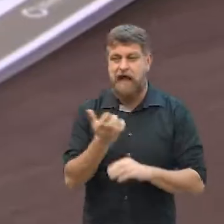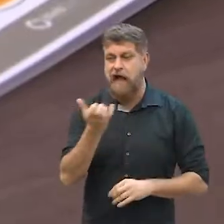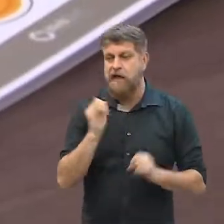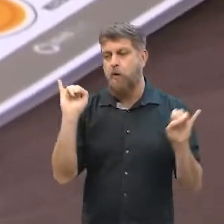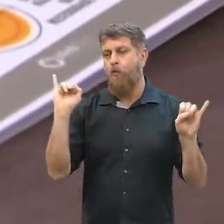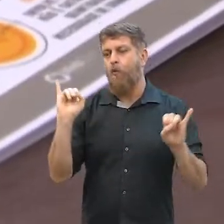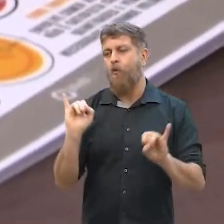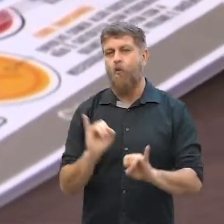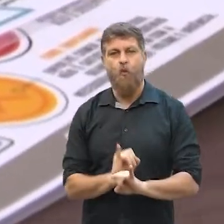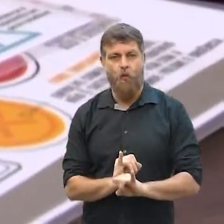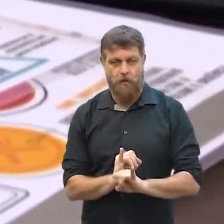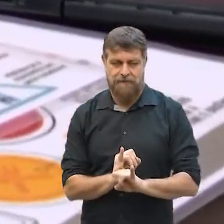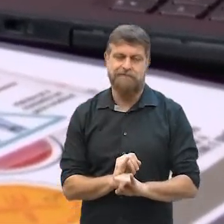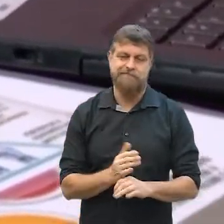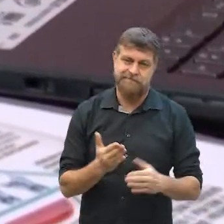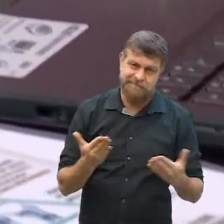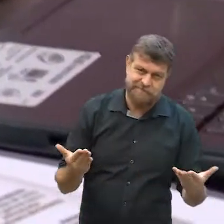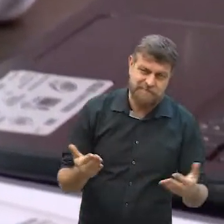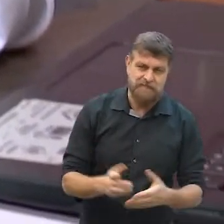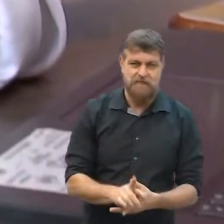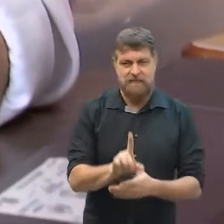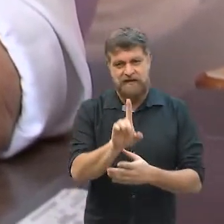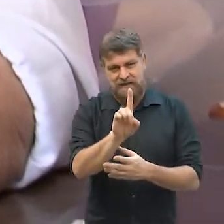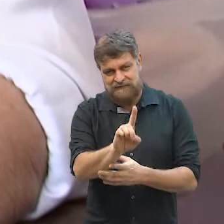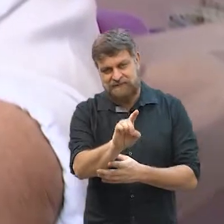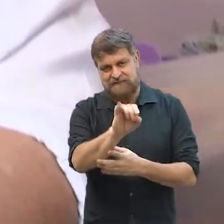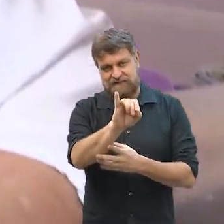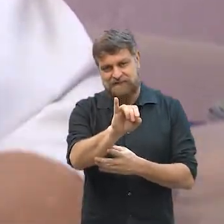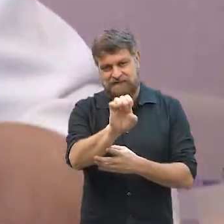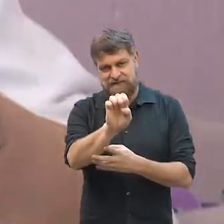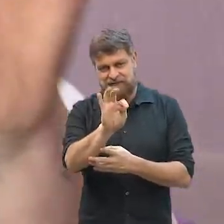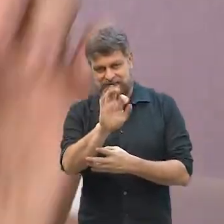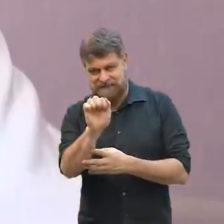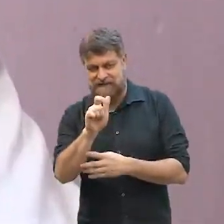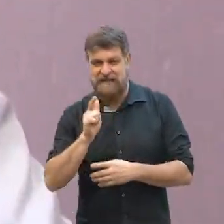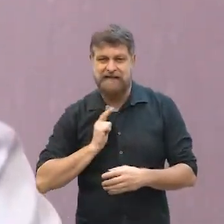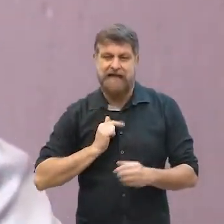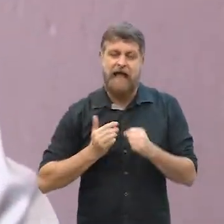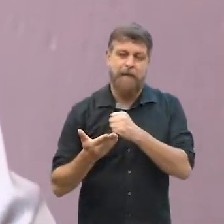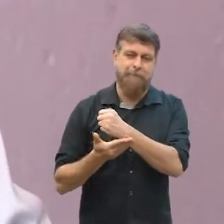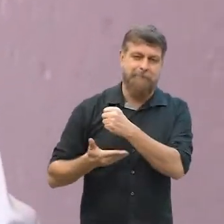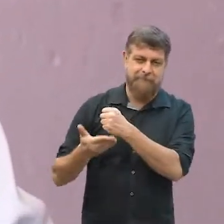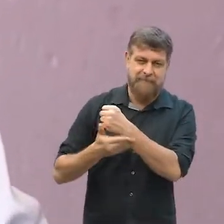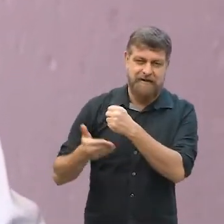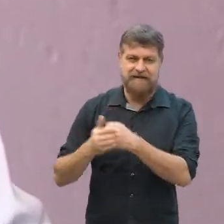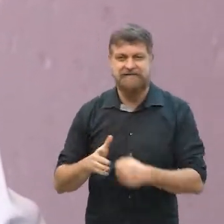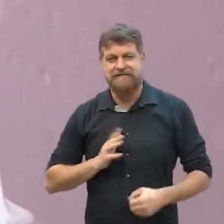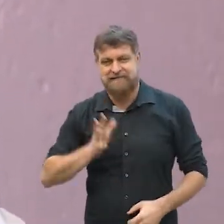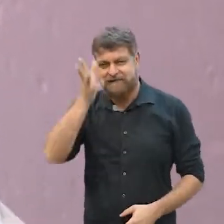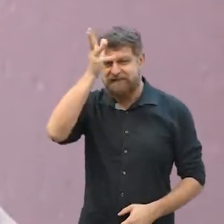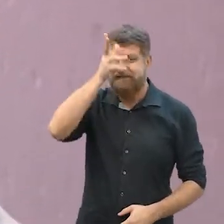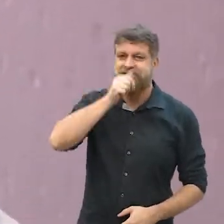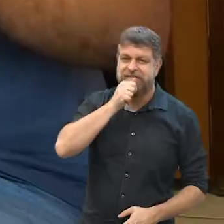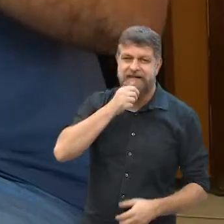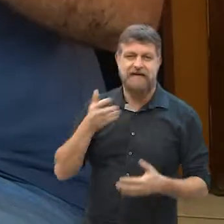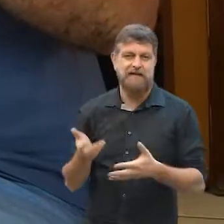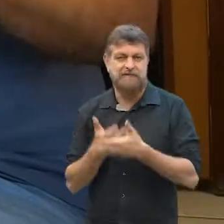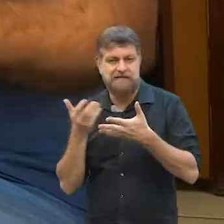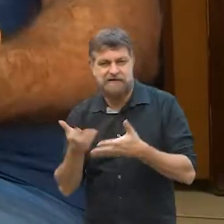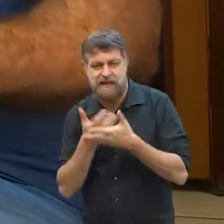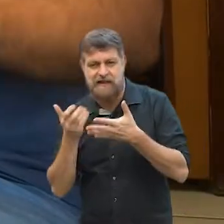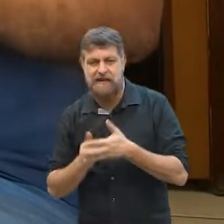uma dieta para emagrecer. Claro que lá tem o básico e tudo mais, não é? Comer franguinho, salada,